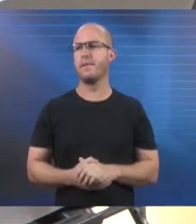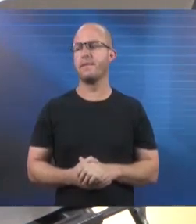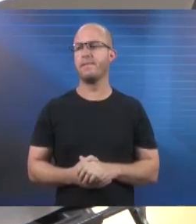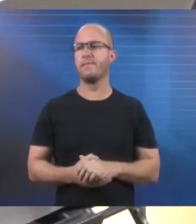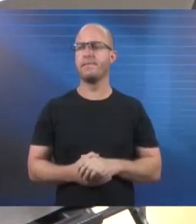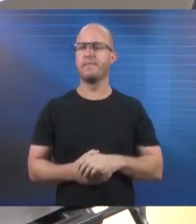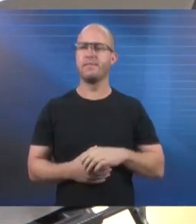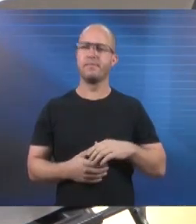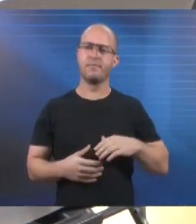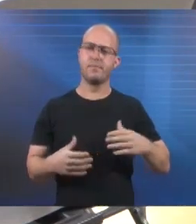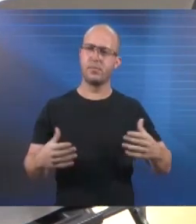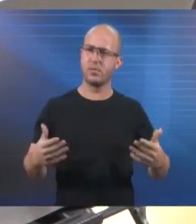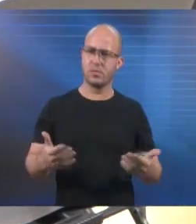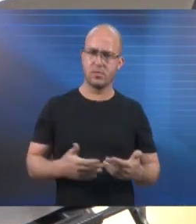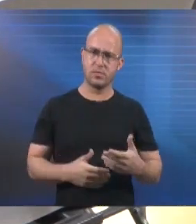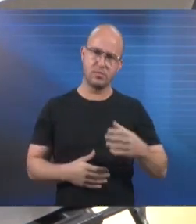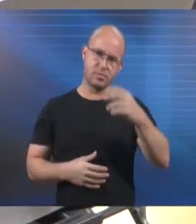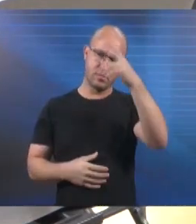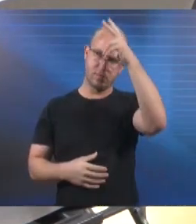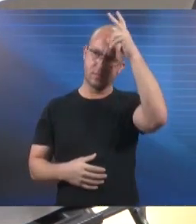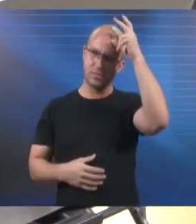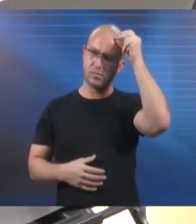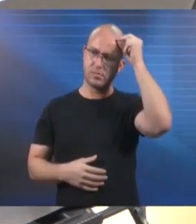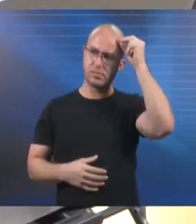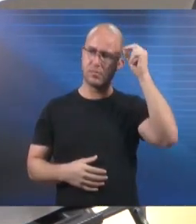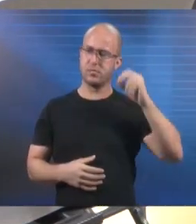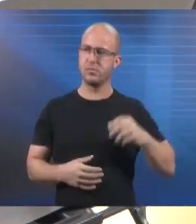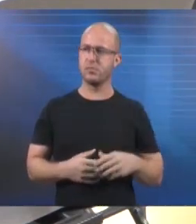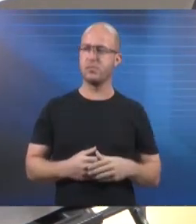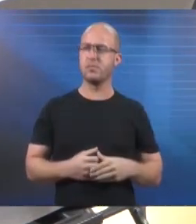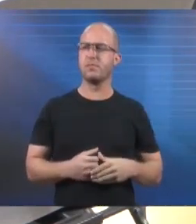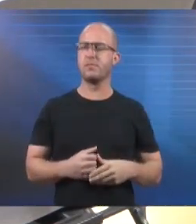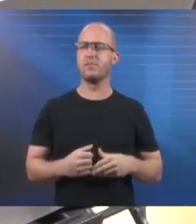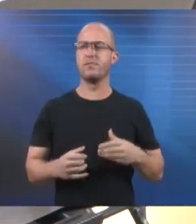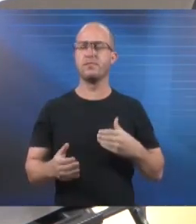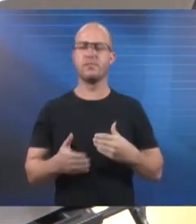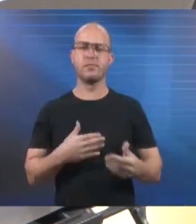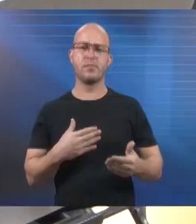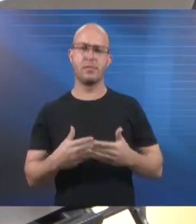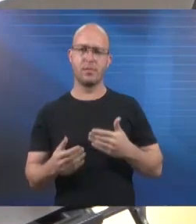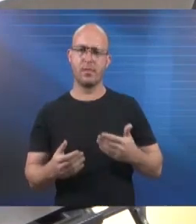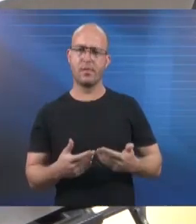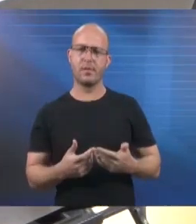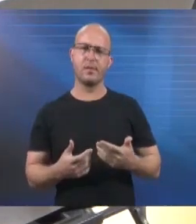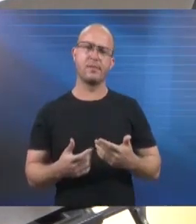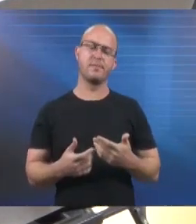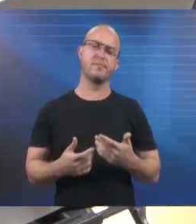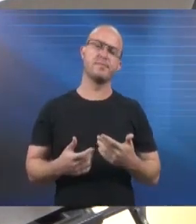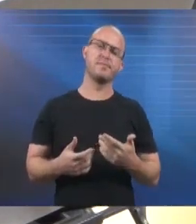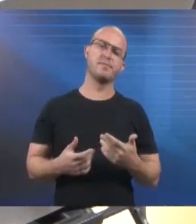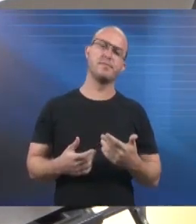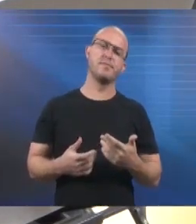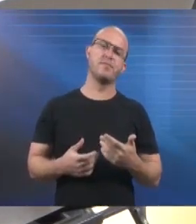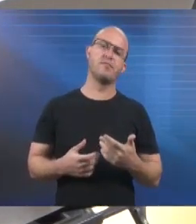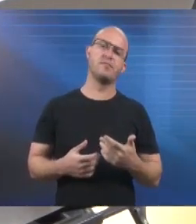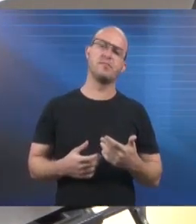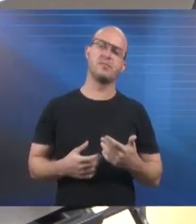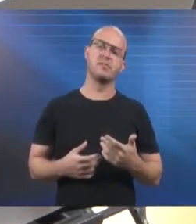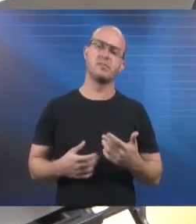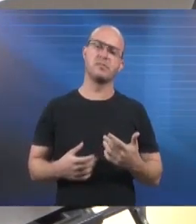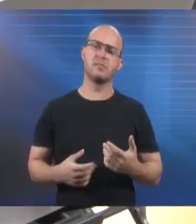atual prefeito basta qualquer atitude mais